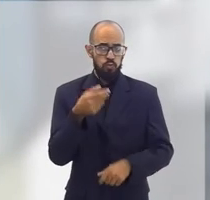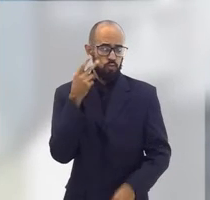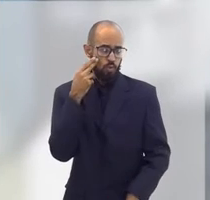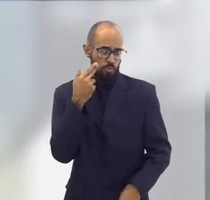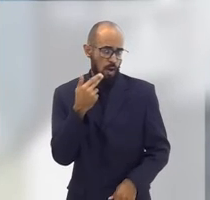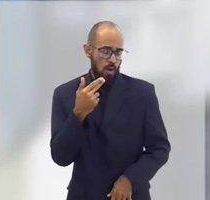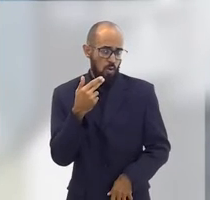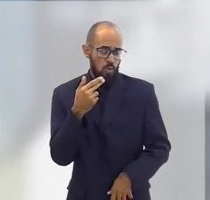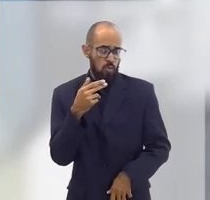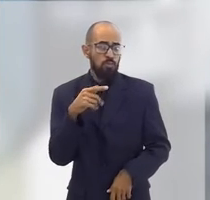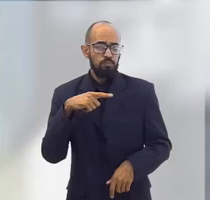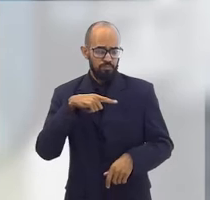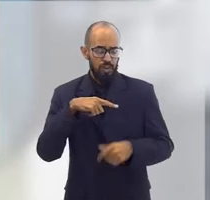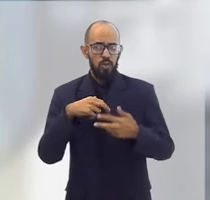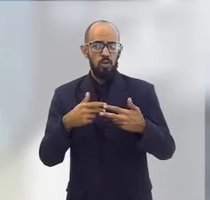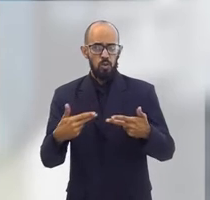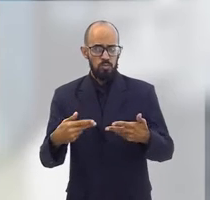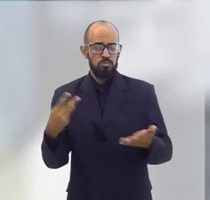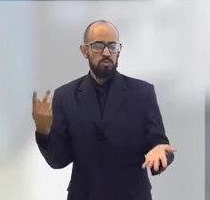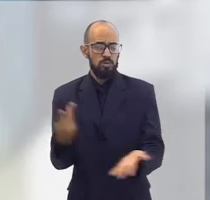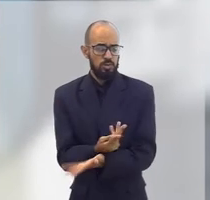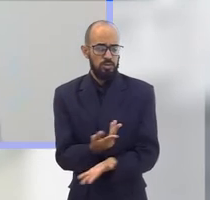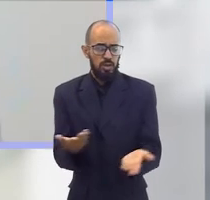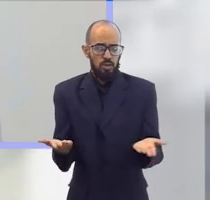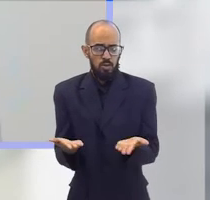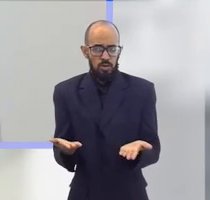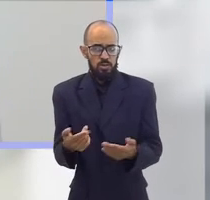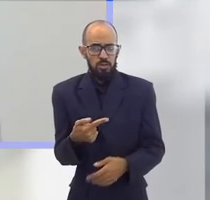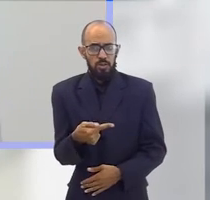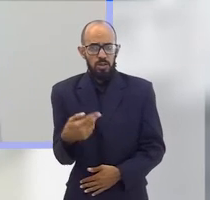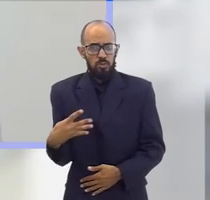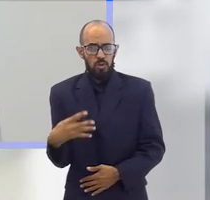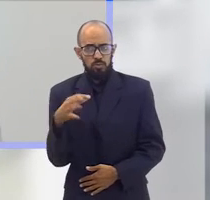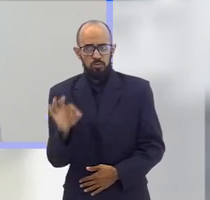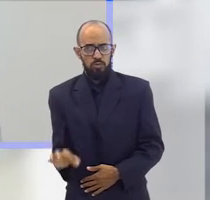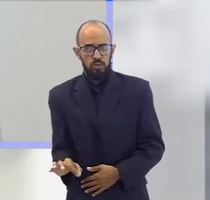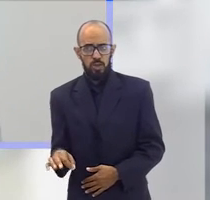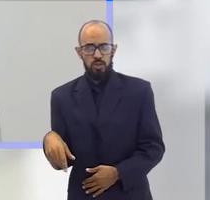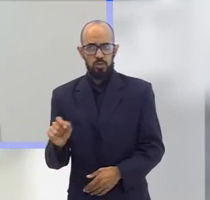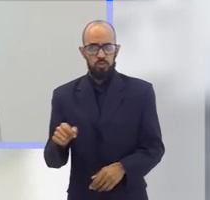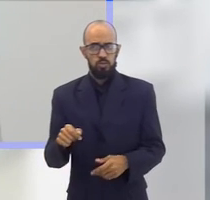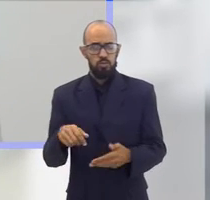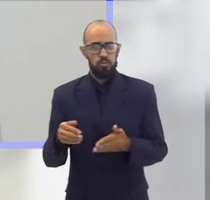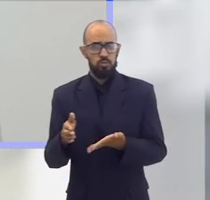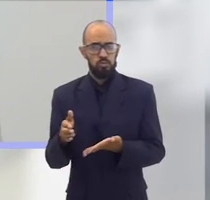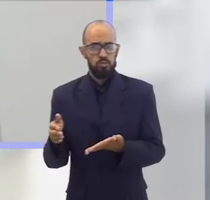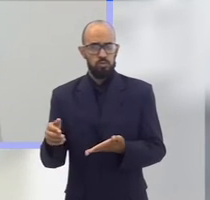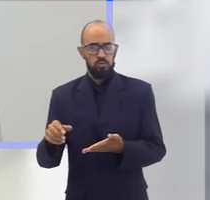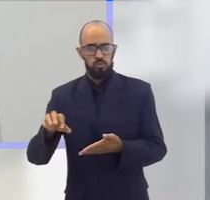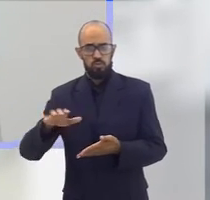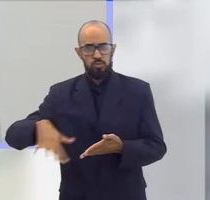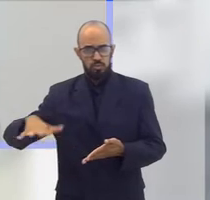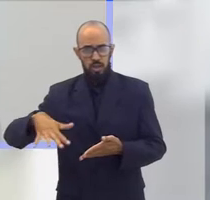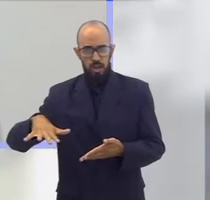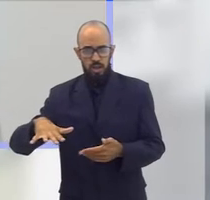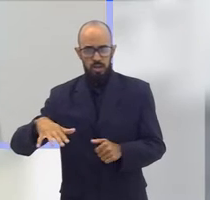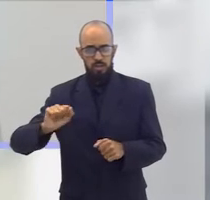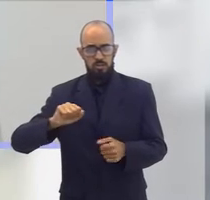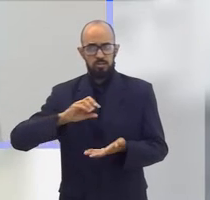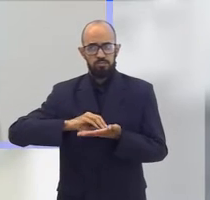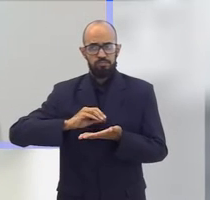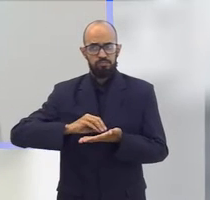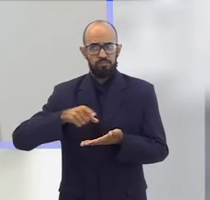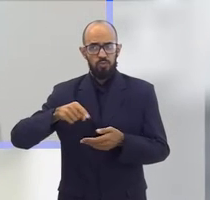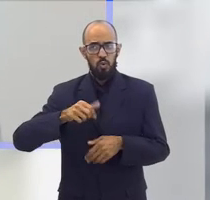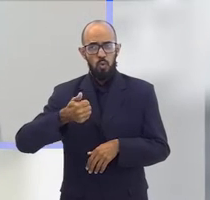novo normal. Ainda tem muita coisa ainda para acontecer. Neste momento, 74% dos negócios alegam a diminuição do faturamento,